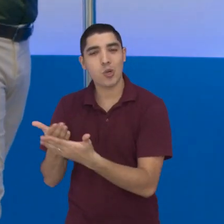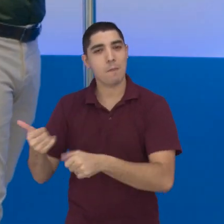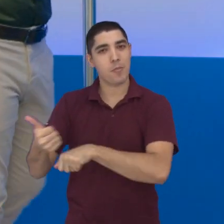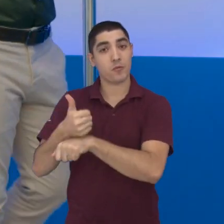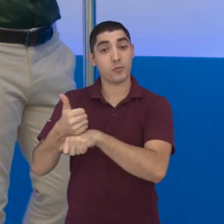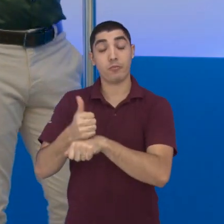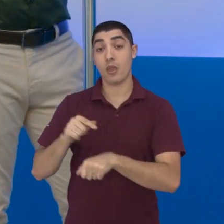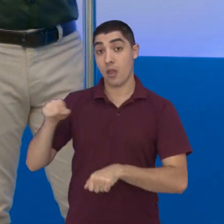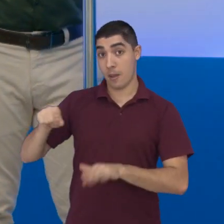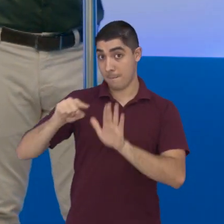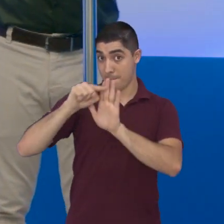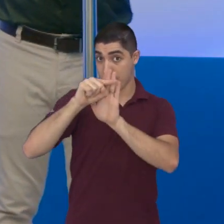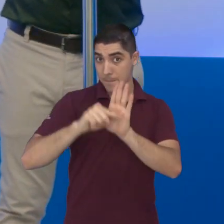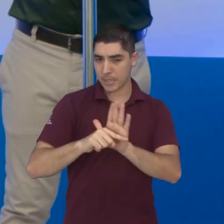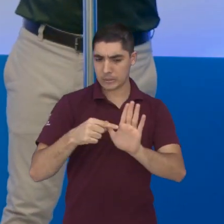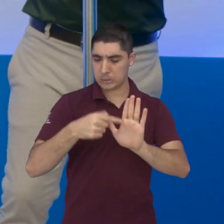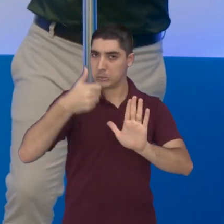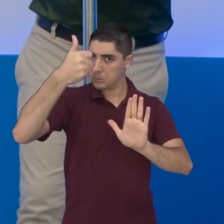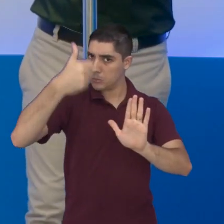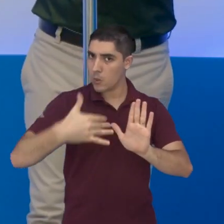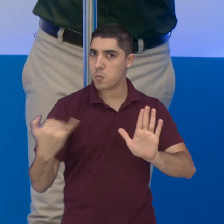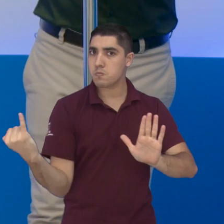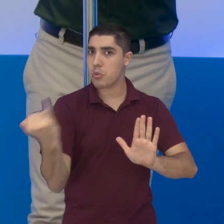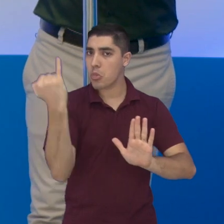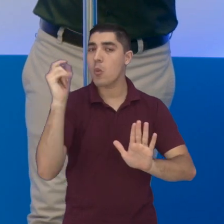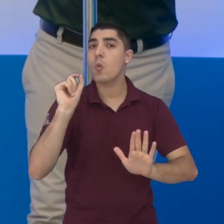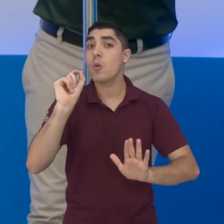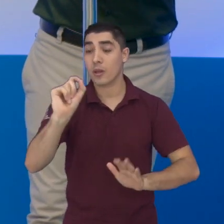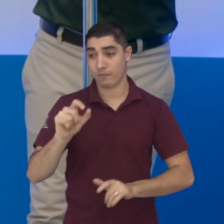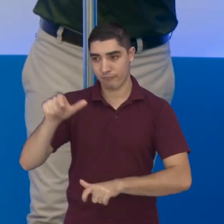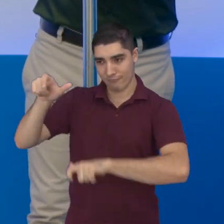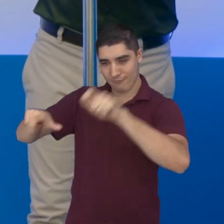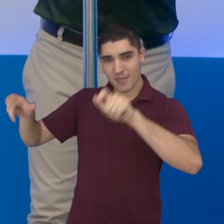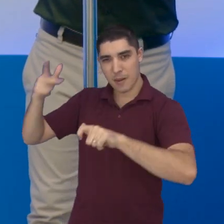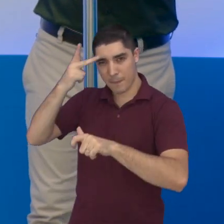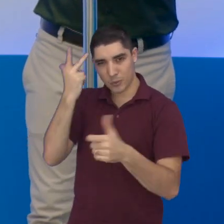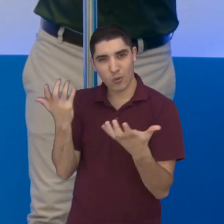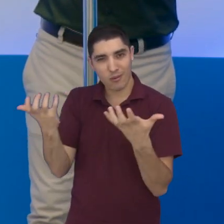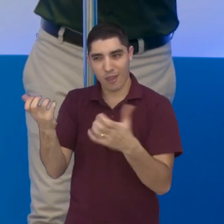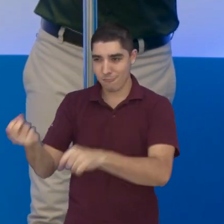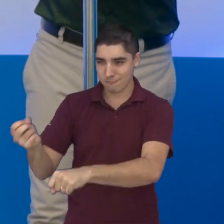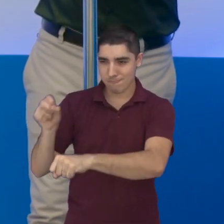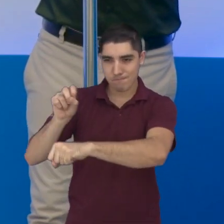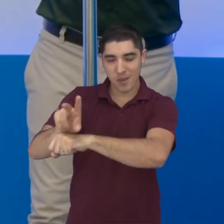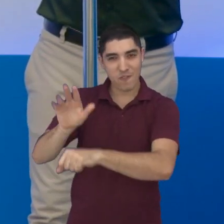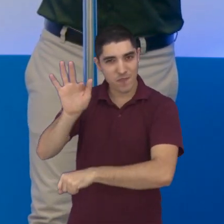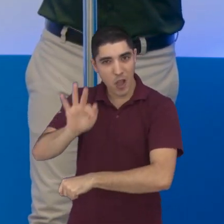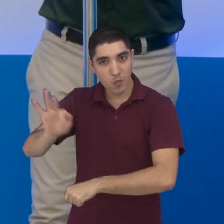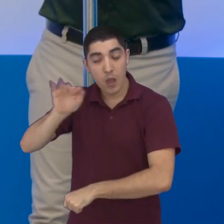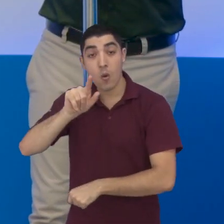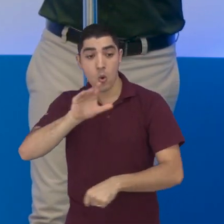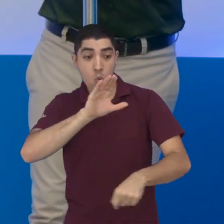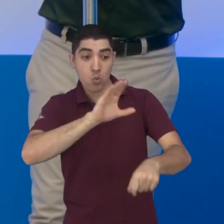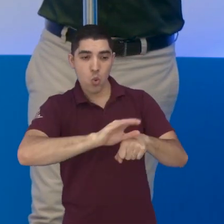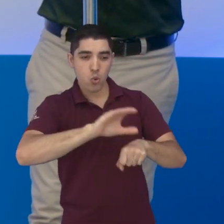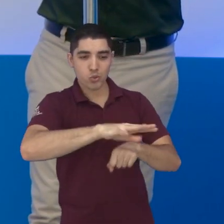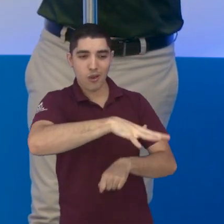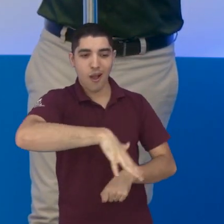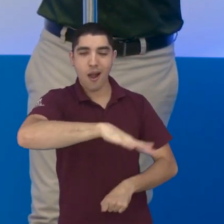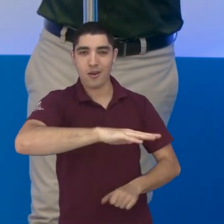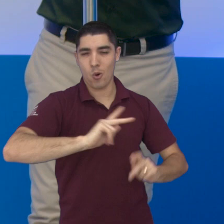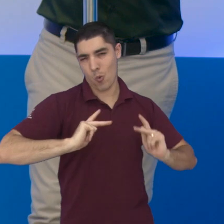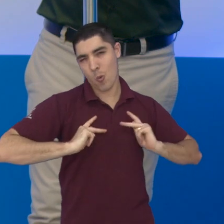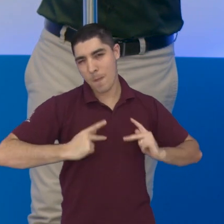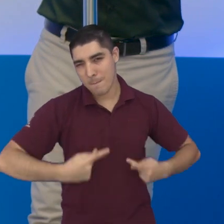e uma nova carreira Falando nisso uma pesquisa mostrou um dado interessante para muitos que se prepararam para entrar na universidade